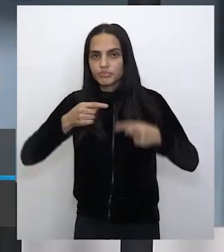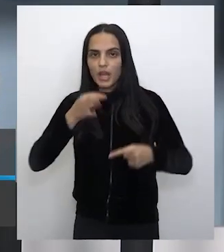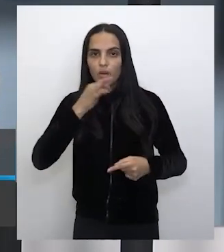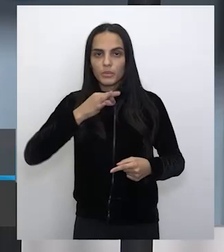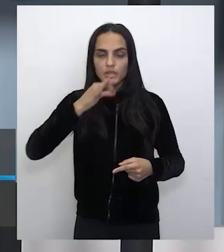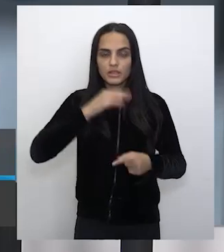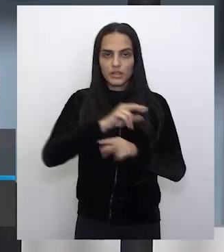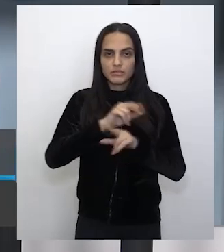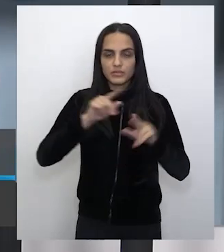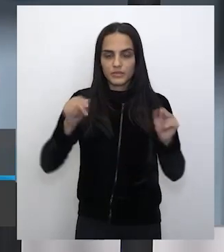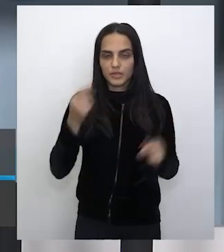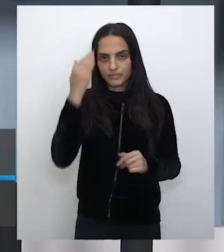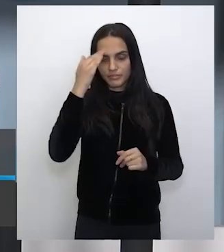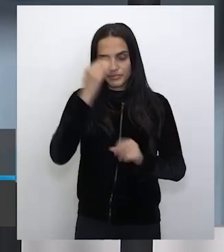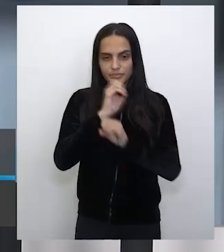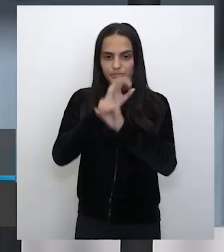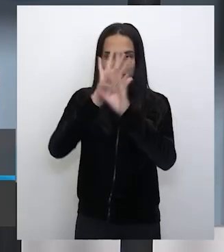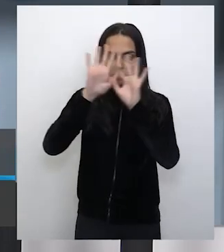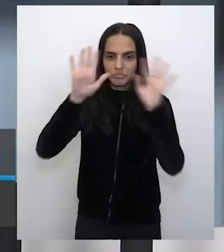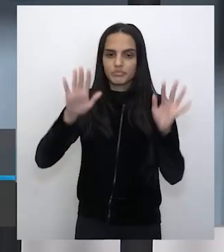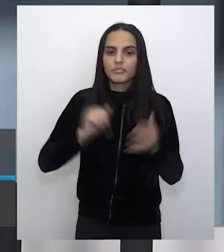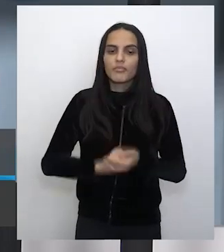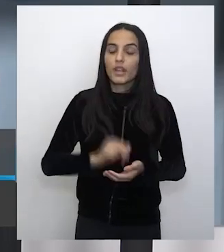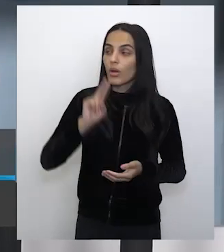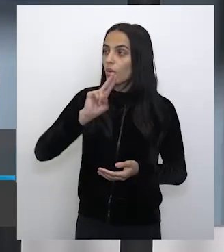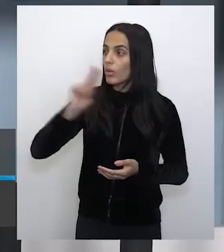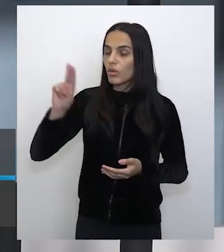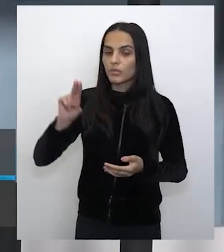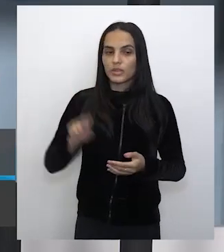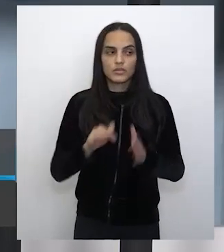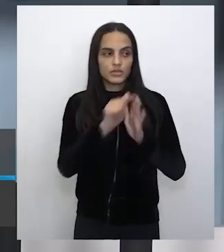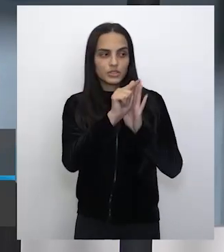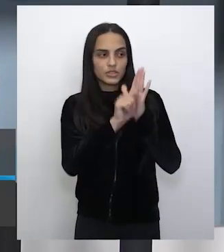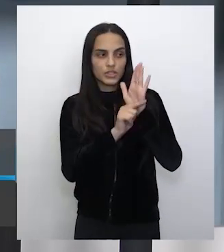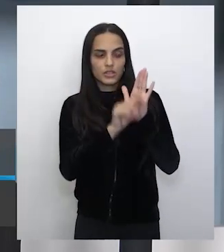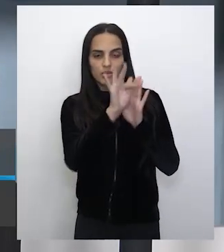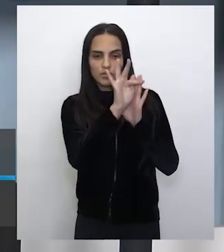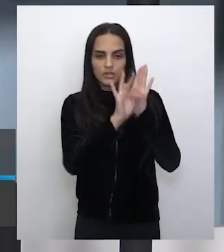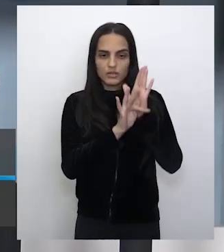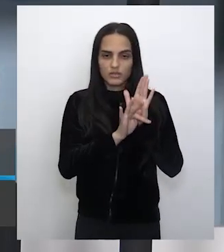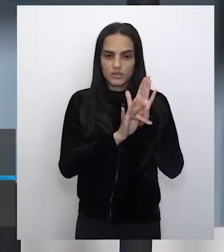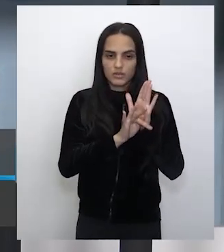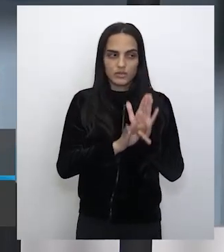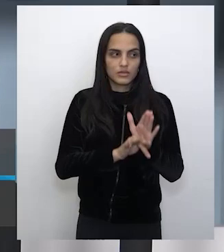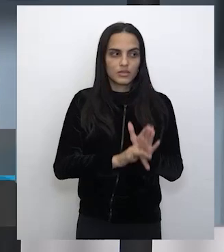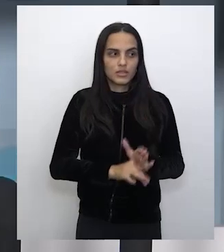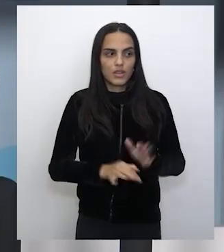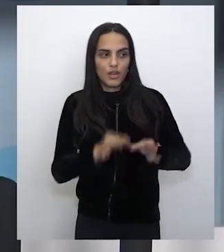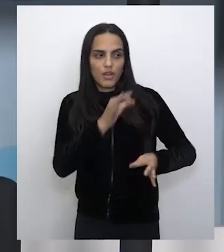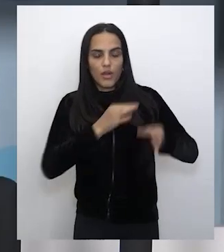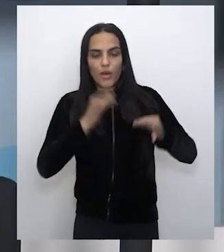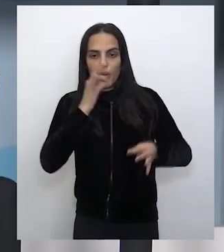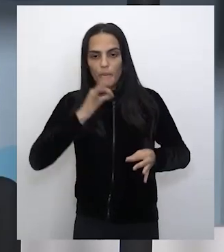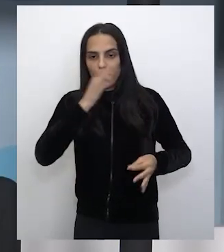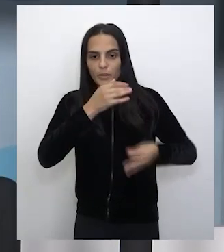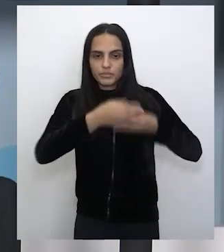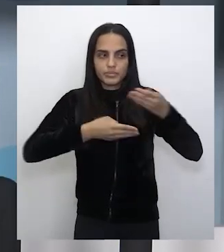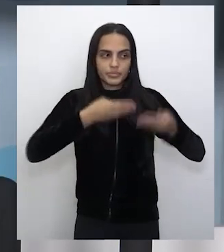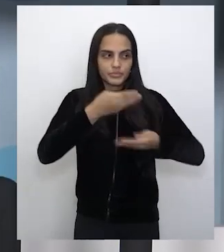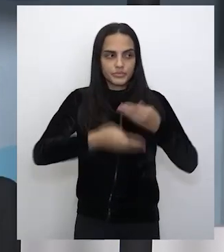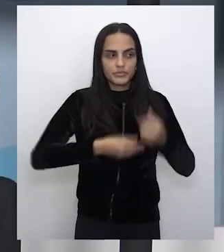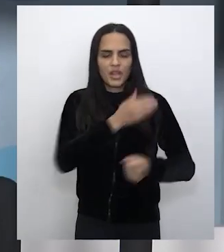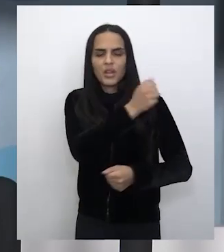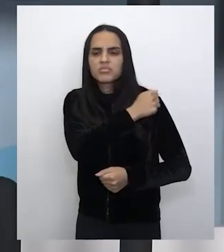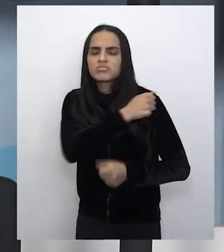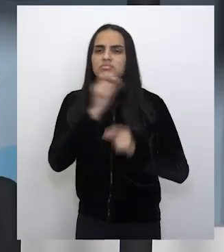ficou bem claro agora, porque quando eu vi aquele nome ali, gênero textual, expositivo, argumentativo, aí o aluno fala, o que é isso?